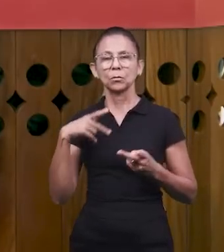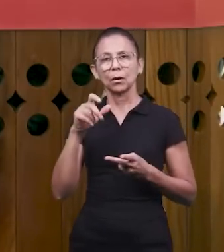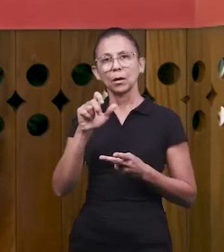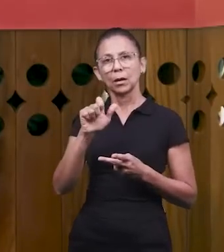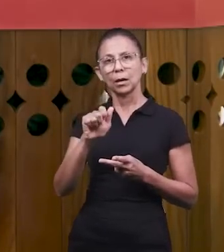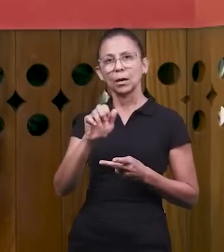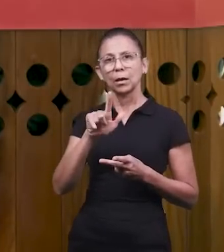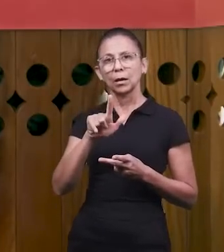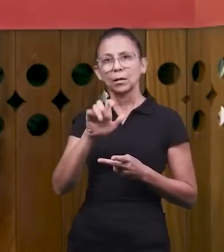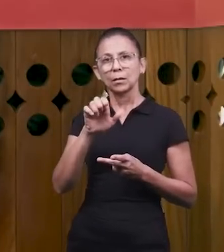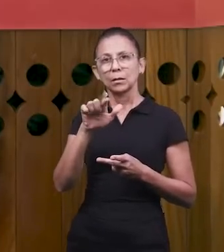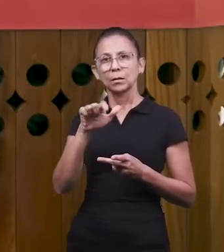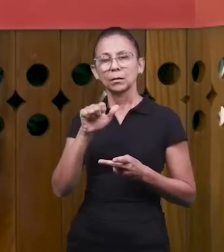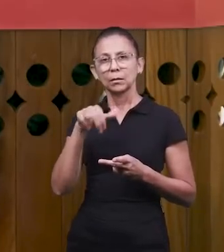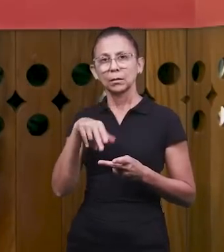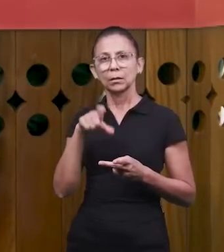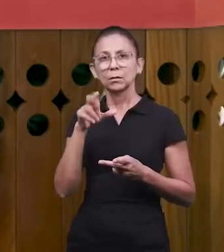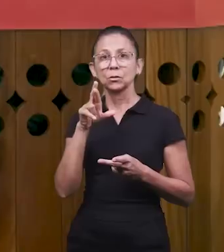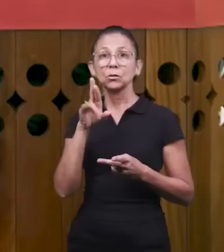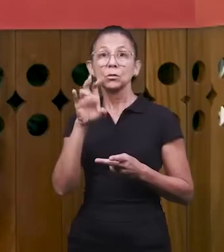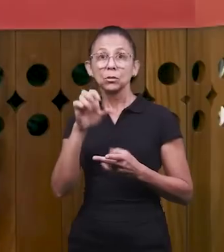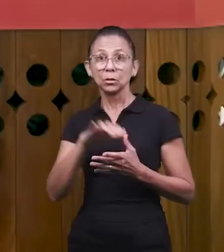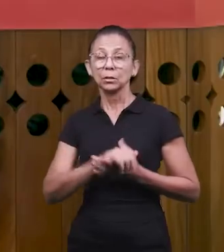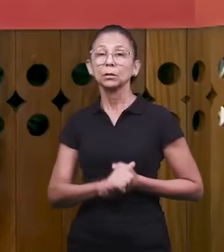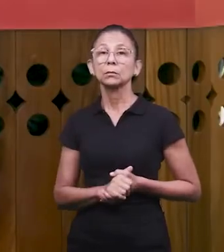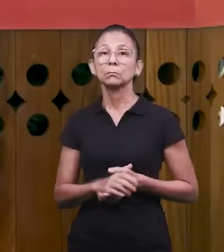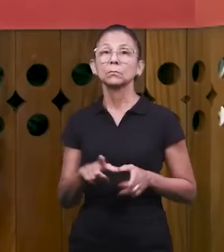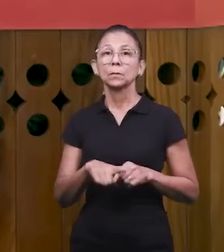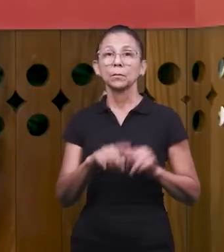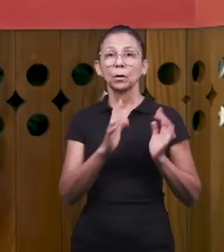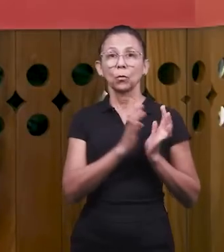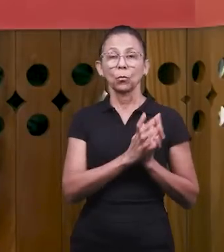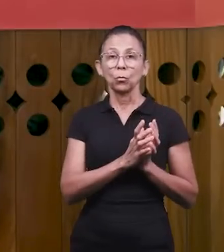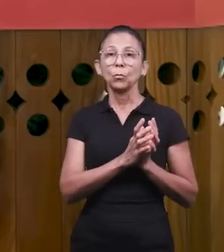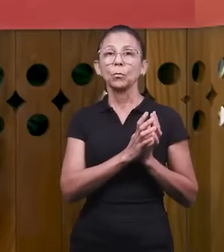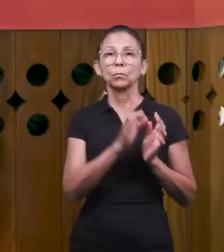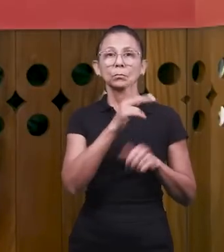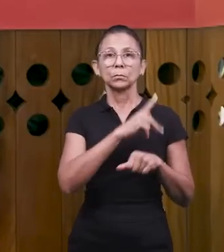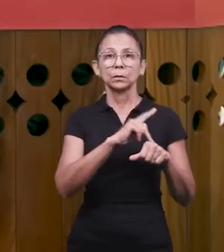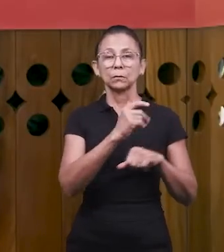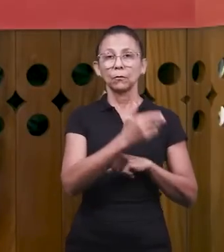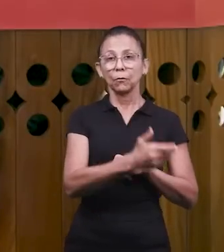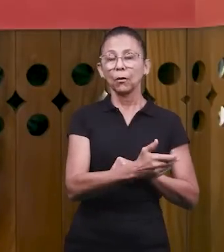Além de serem ali recebidos no presbitério para receberem oração, foi uma semana